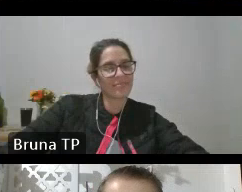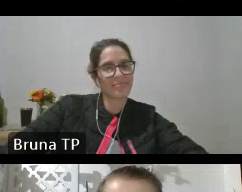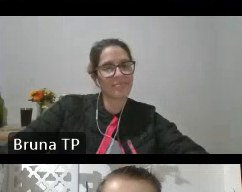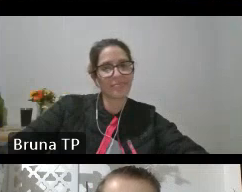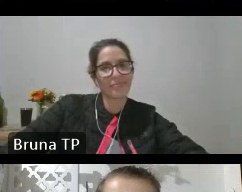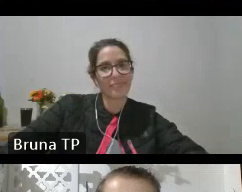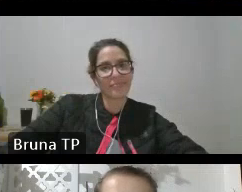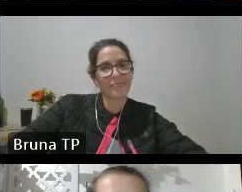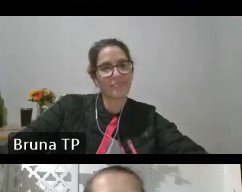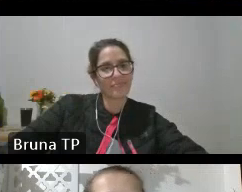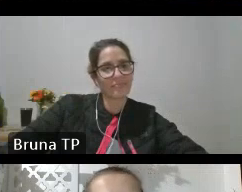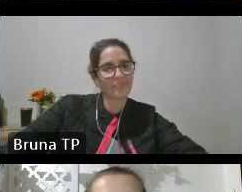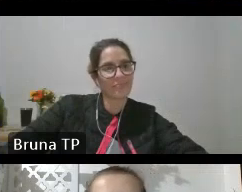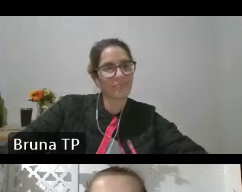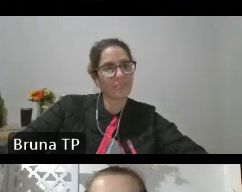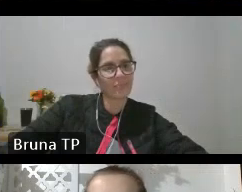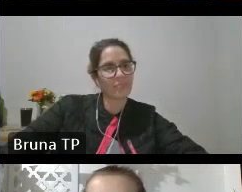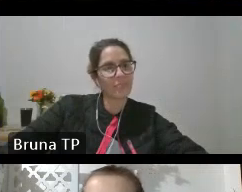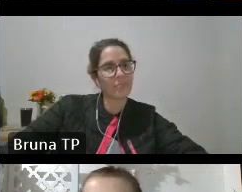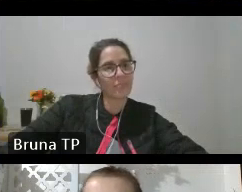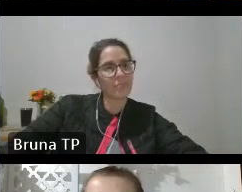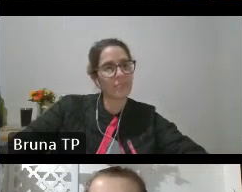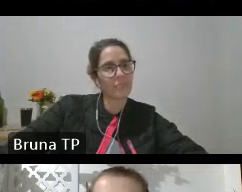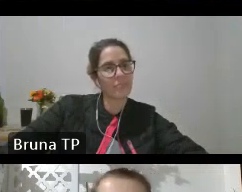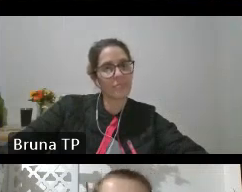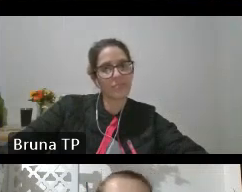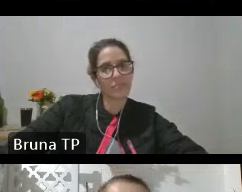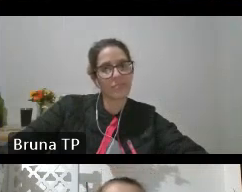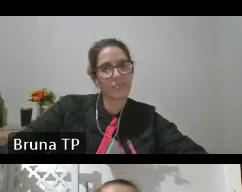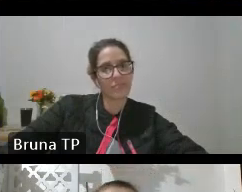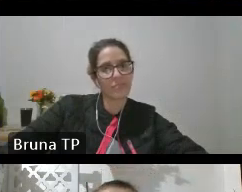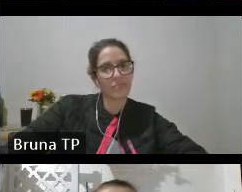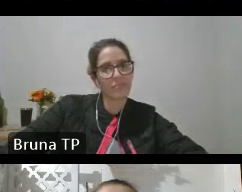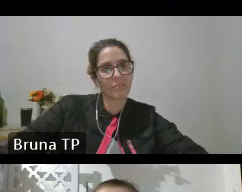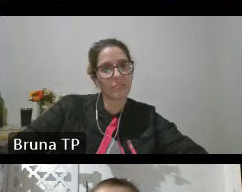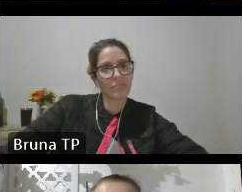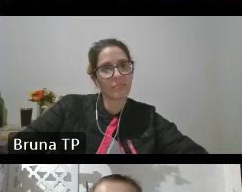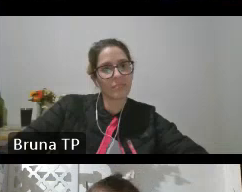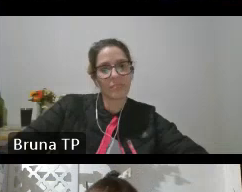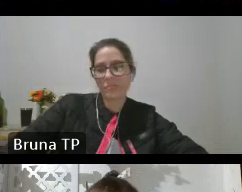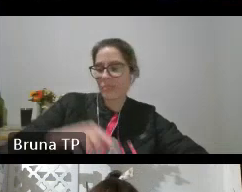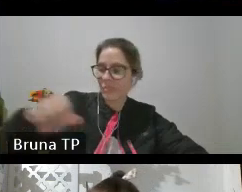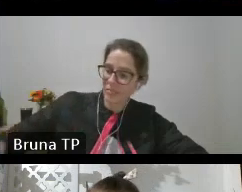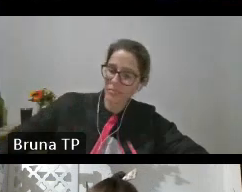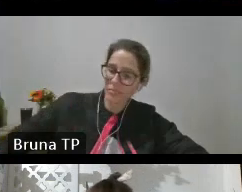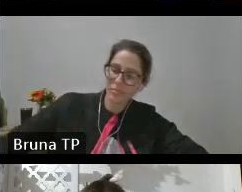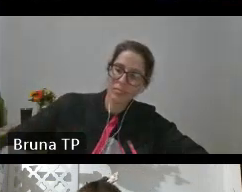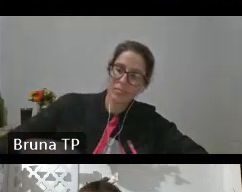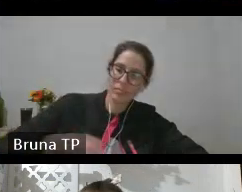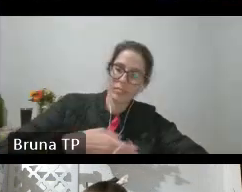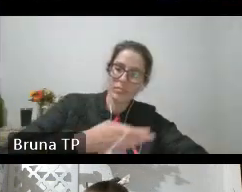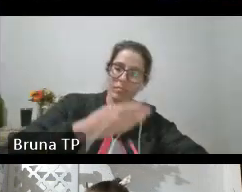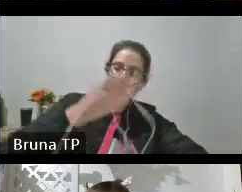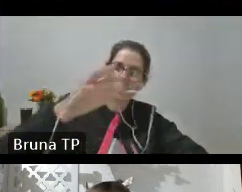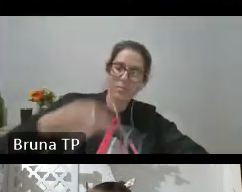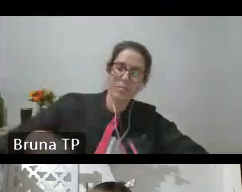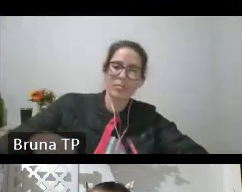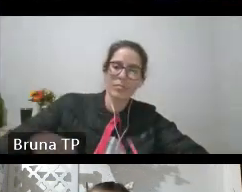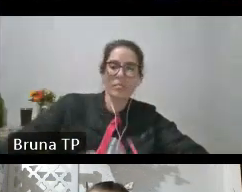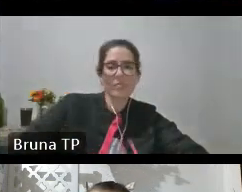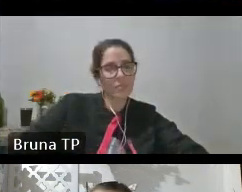Esse tema é um tema muito legal, porque é um tema que eu não tive na faculdade. Eu tive lá no último módulo